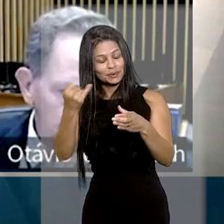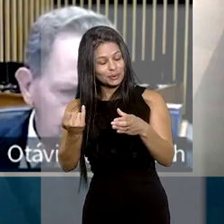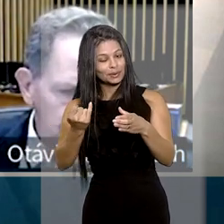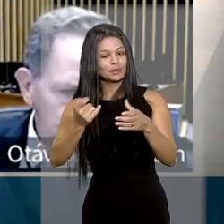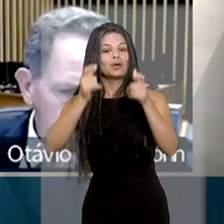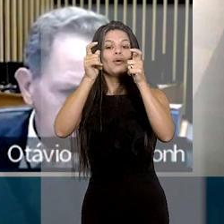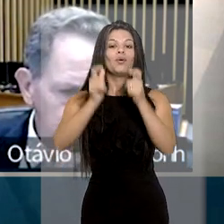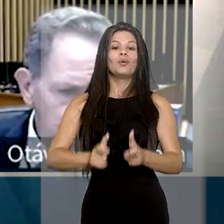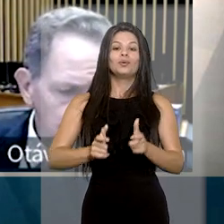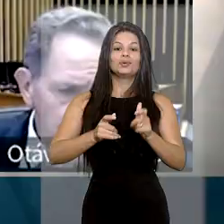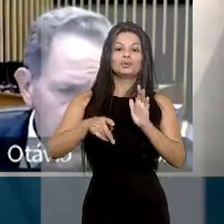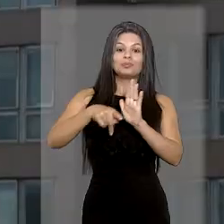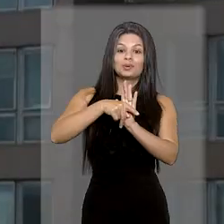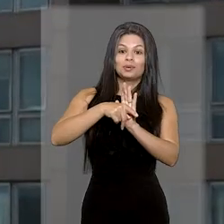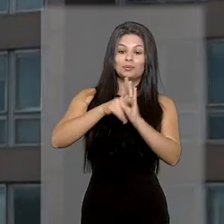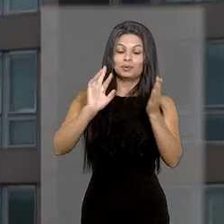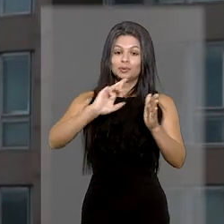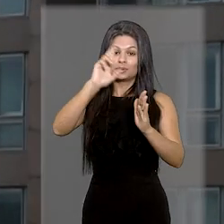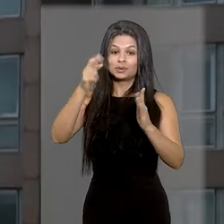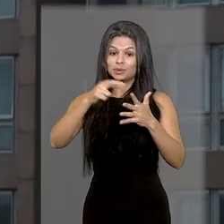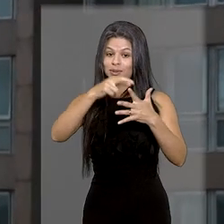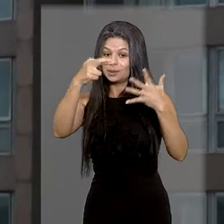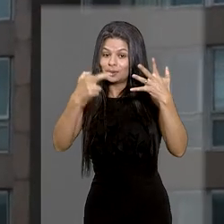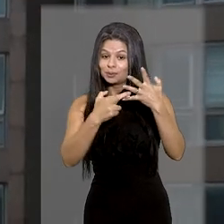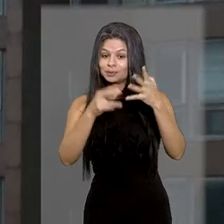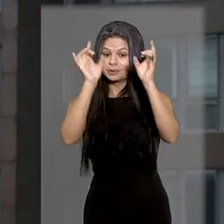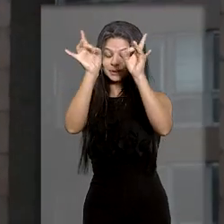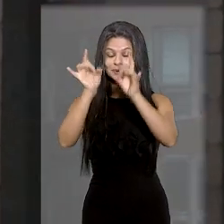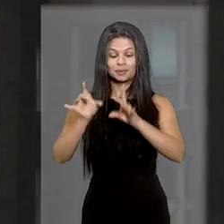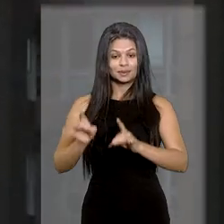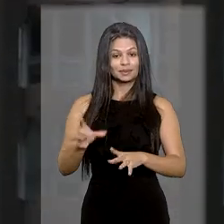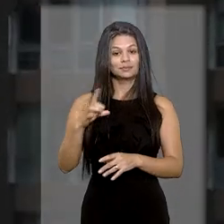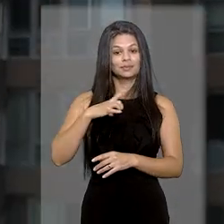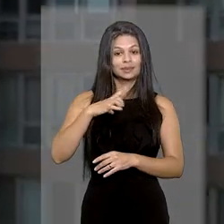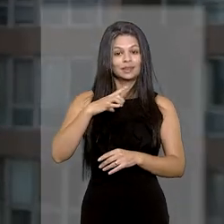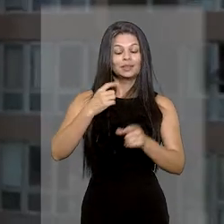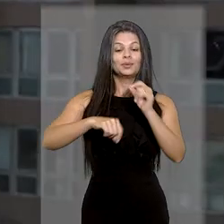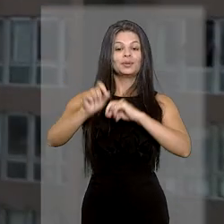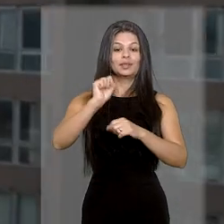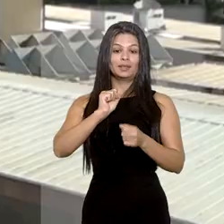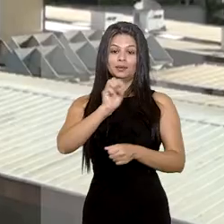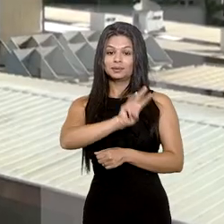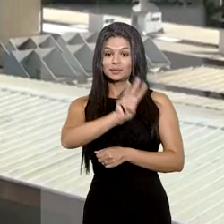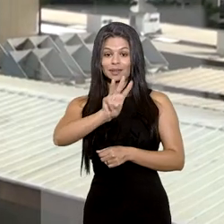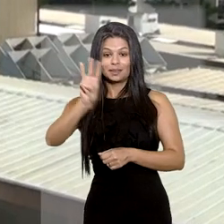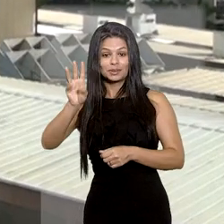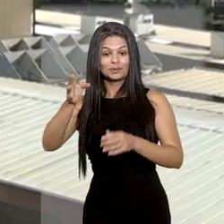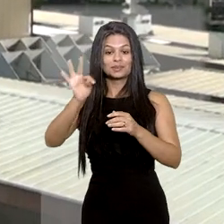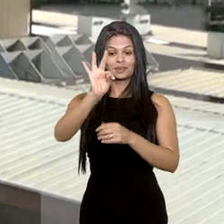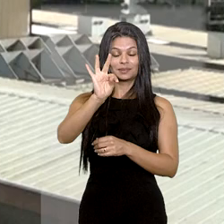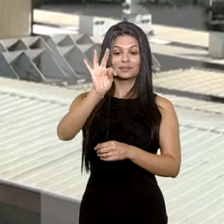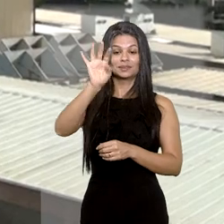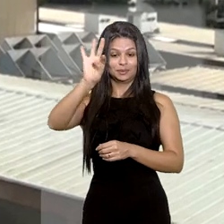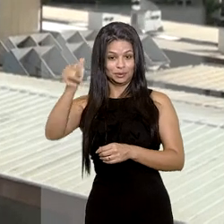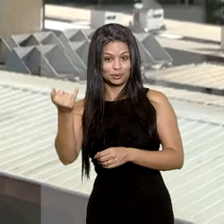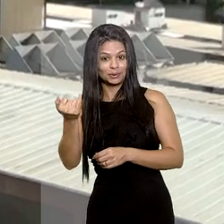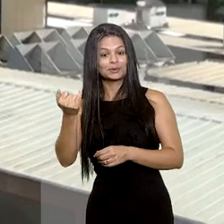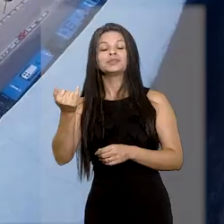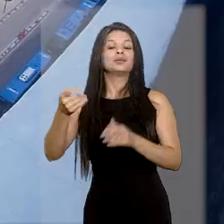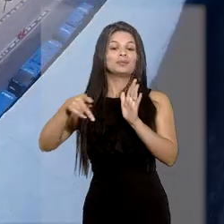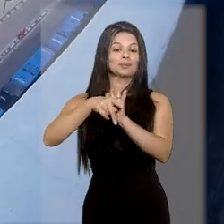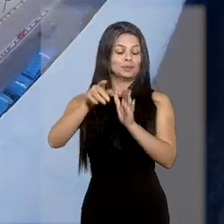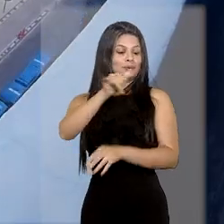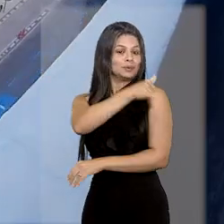em sede de recursos especial havia rejeitado a cópia de calendário publicado no site do Tribunal de Justiça do Rio de Janeiro